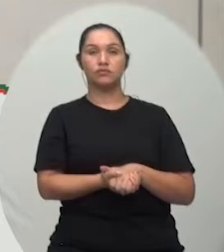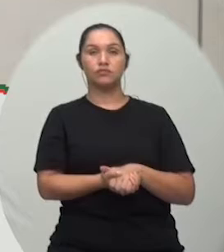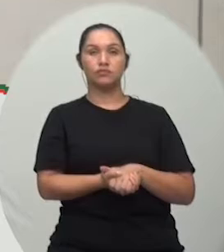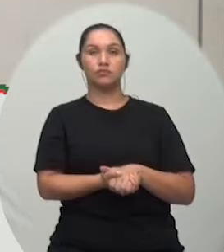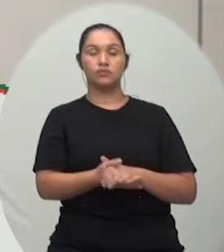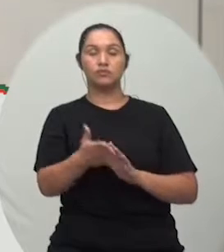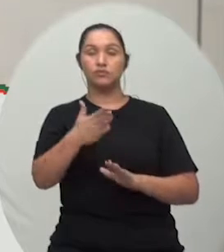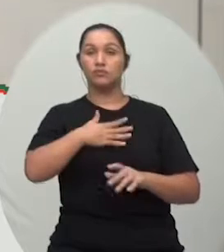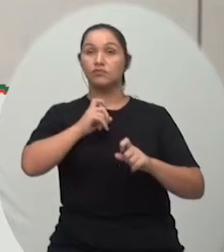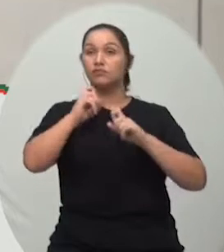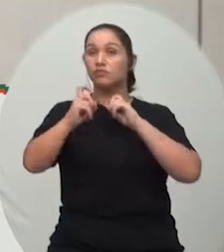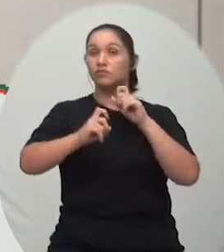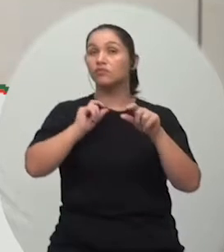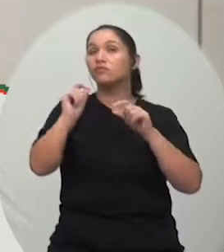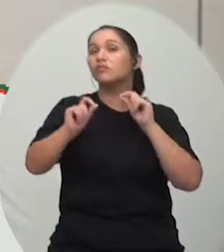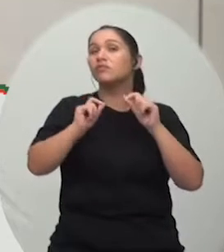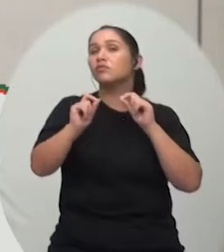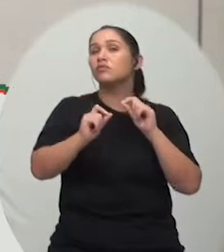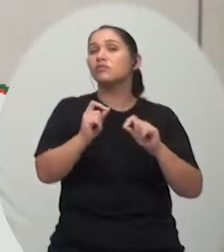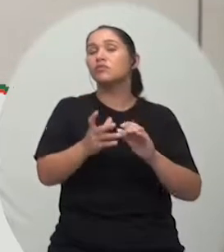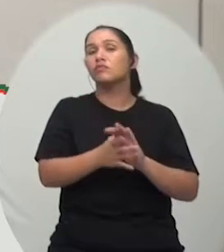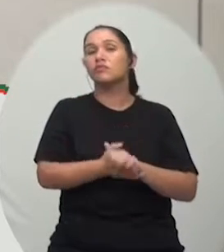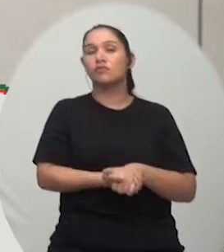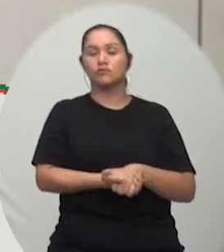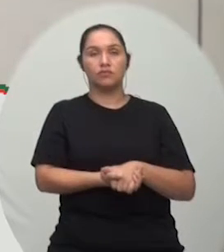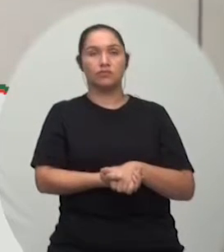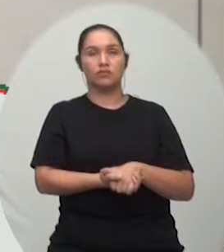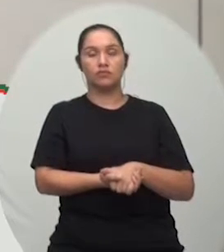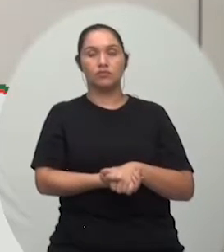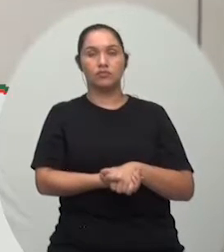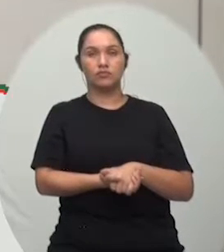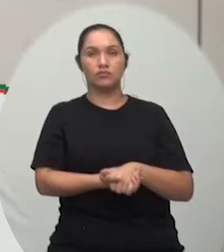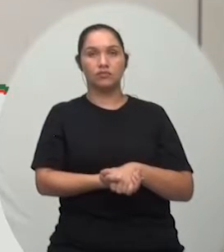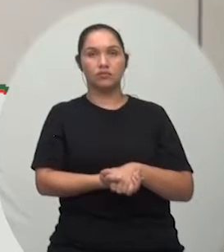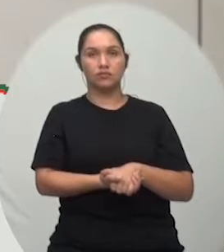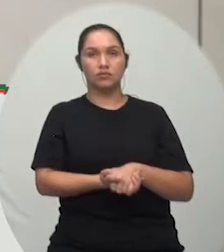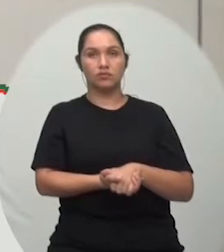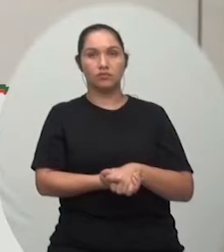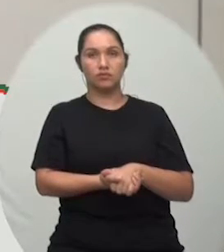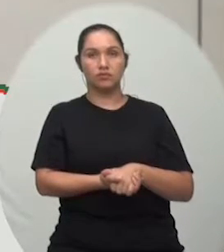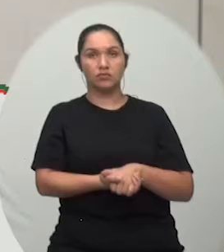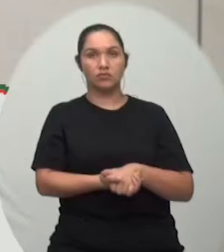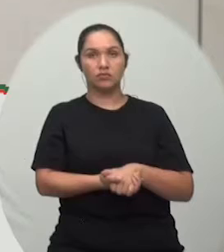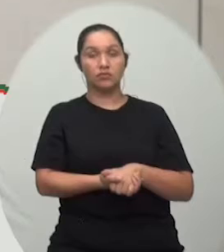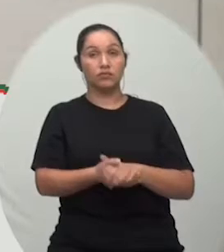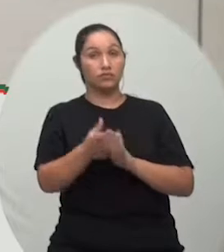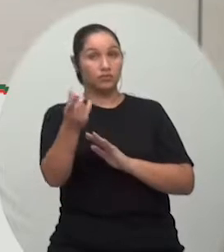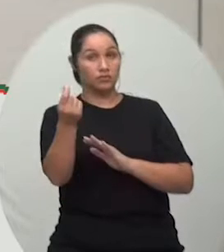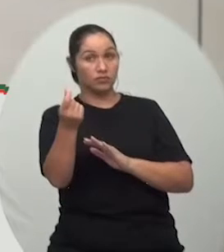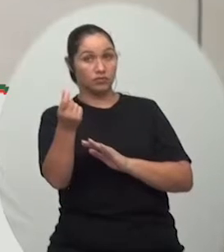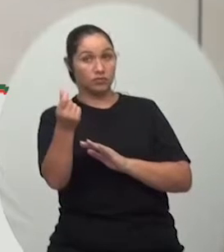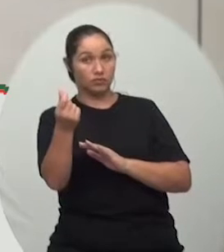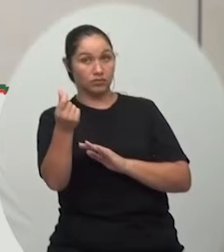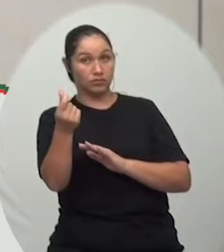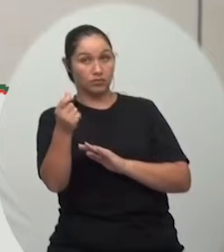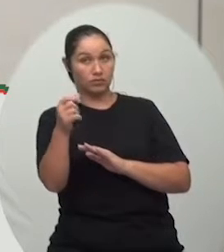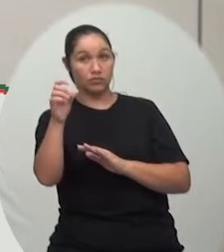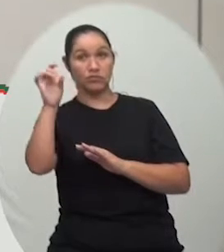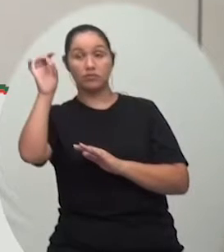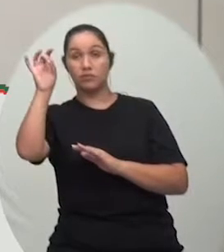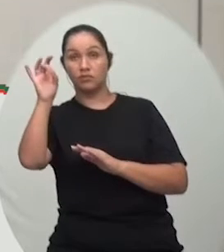A minha dúvida é a seguinte. Na medida em que está sendo limitado o benefício a 200